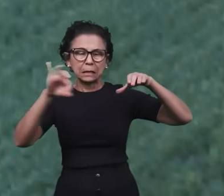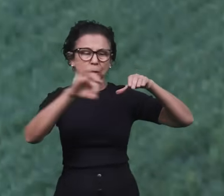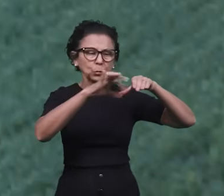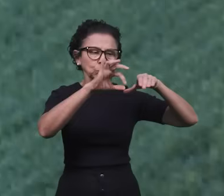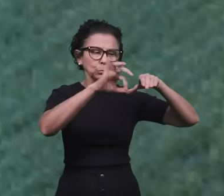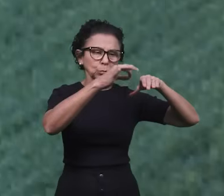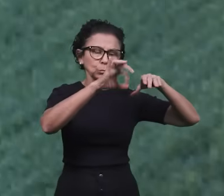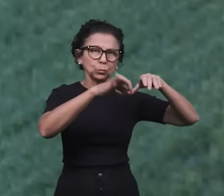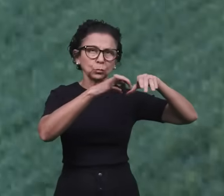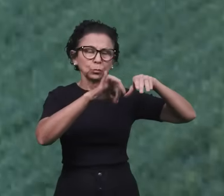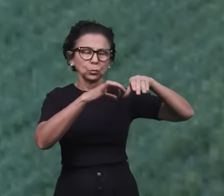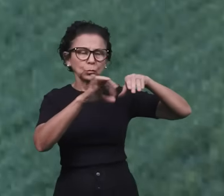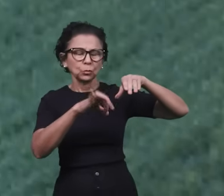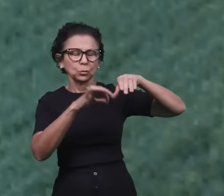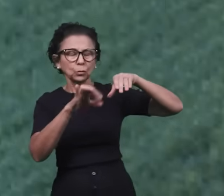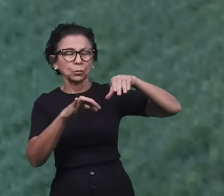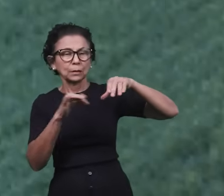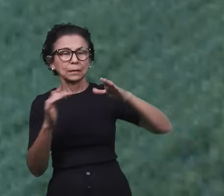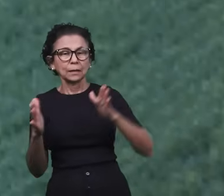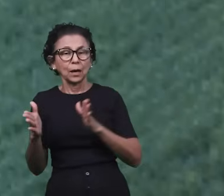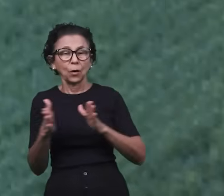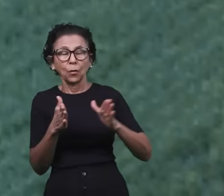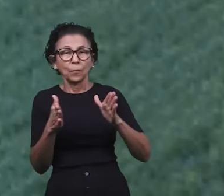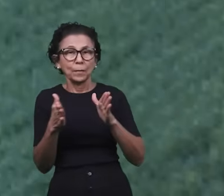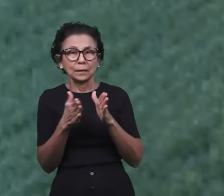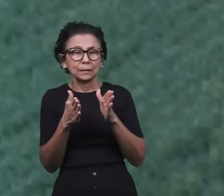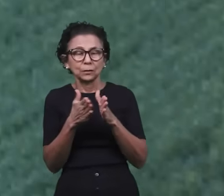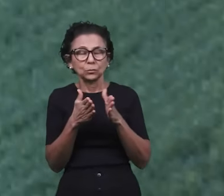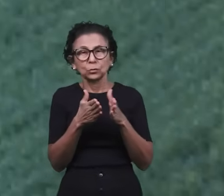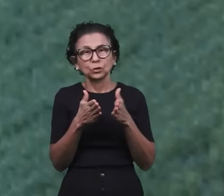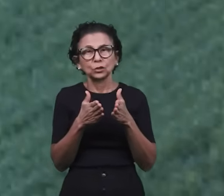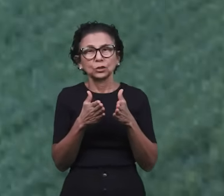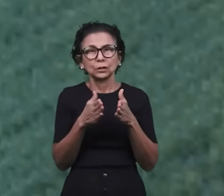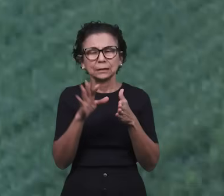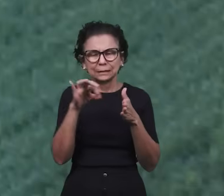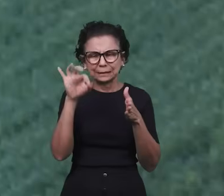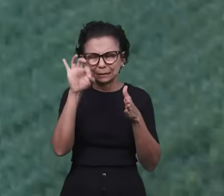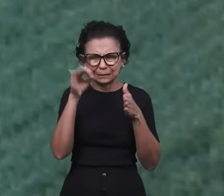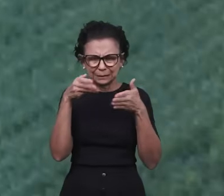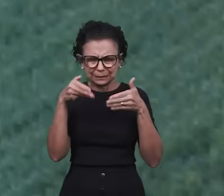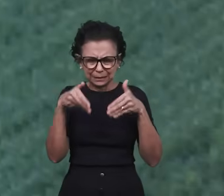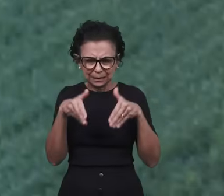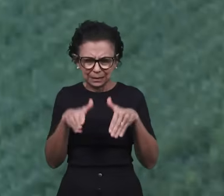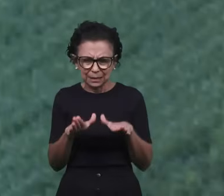favos não são construídos. O produtor de mel, ele